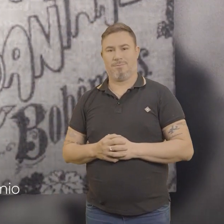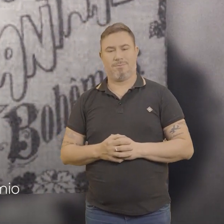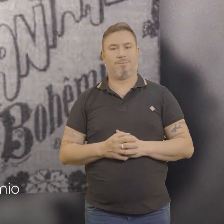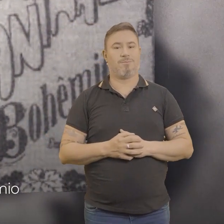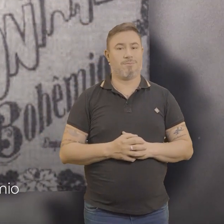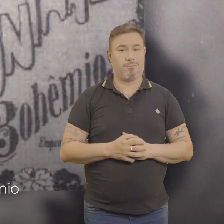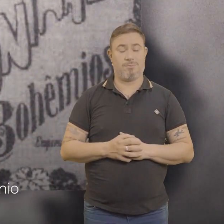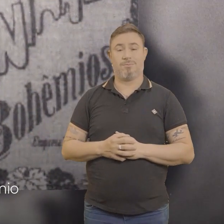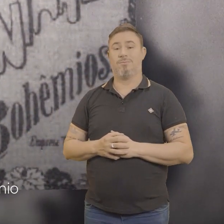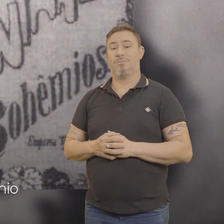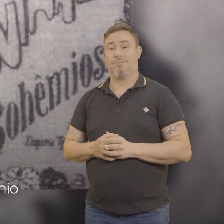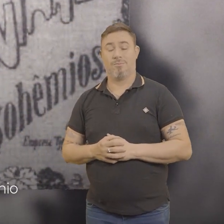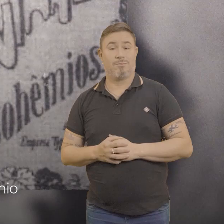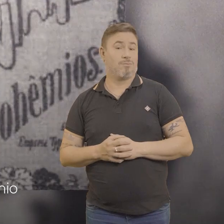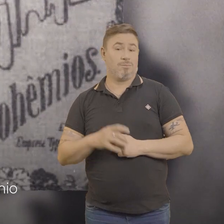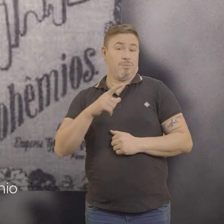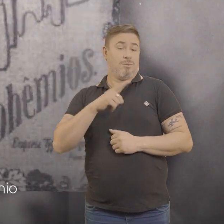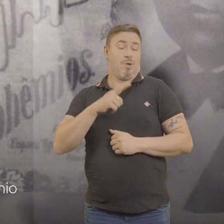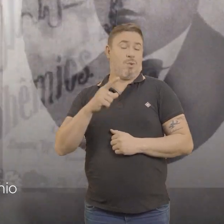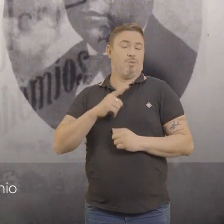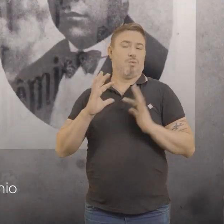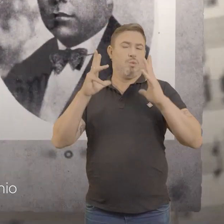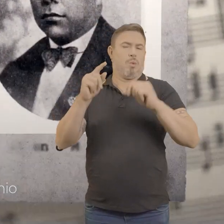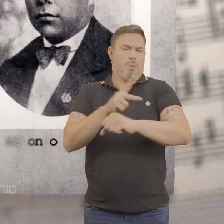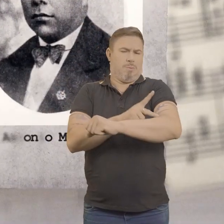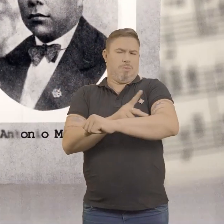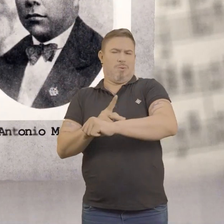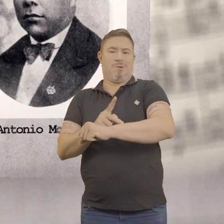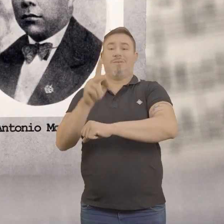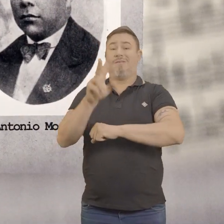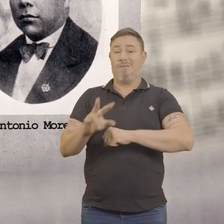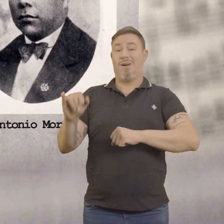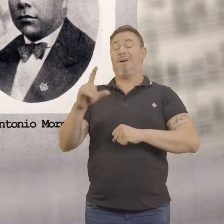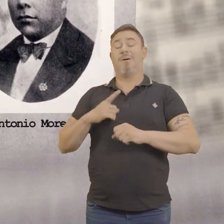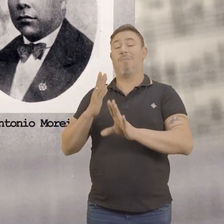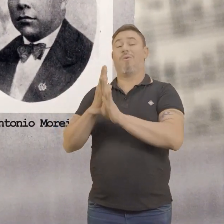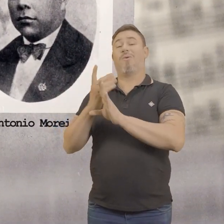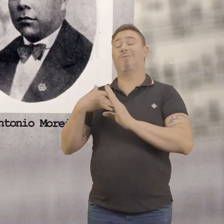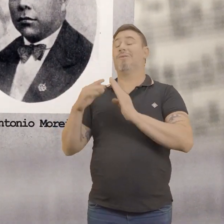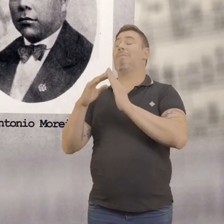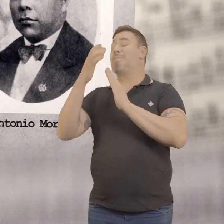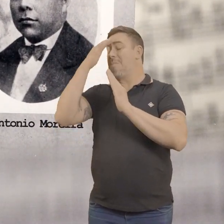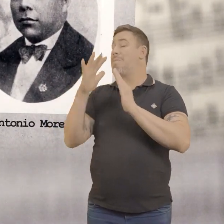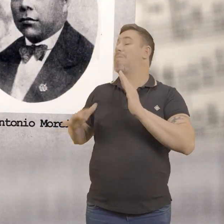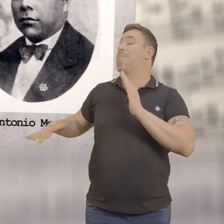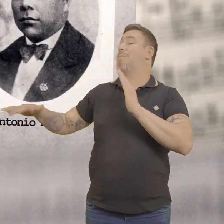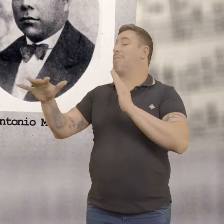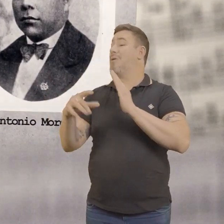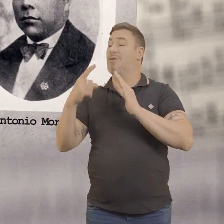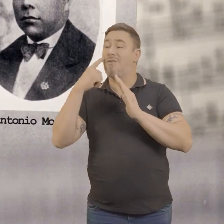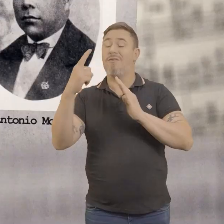Eu venho falar-vos com toda a pureza, às vezes me encontro tão bom de tal veia, que ao ver passando